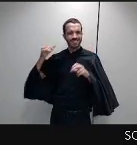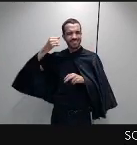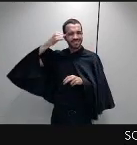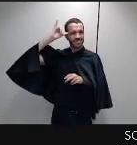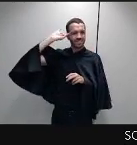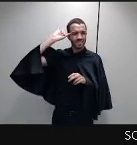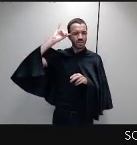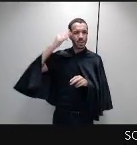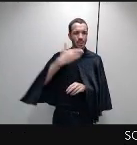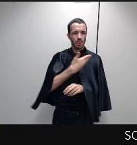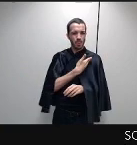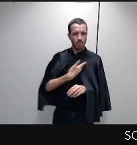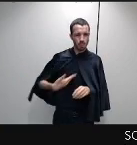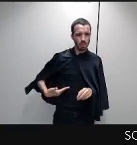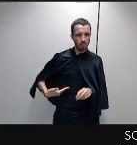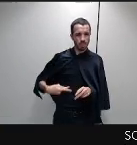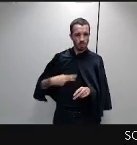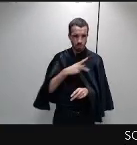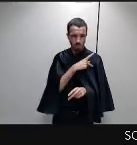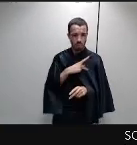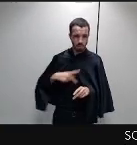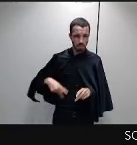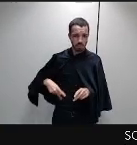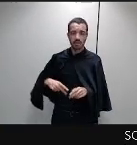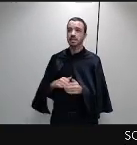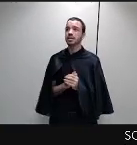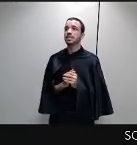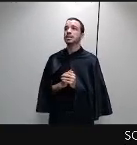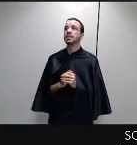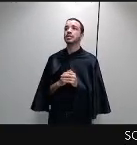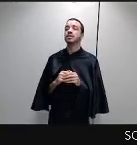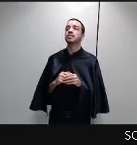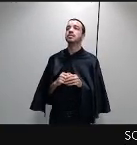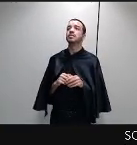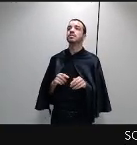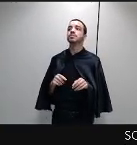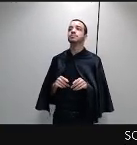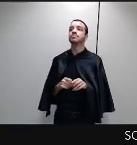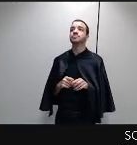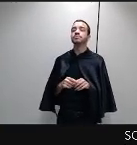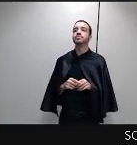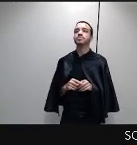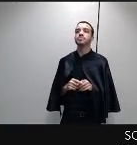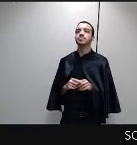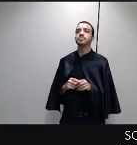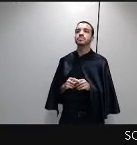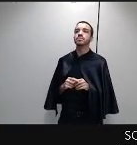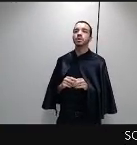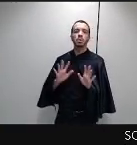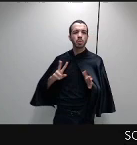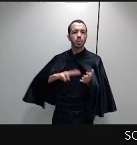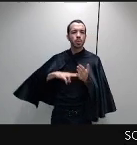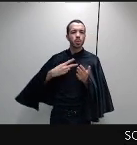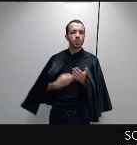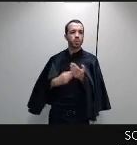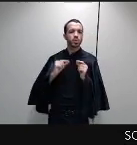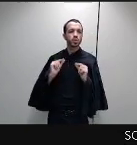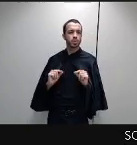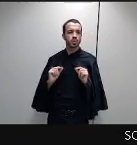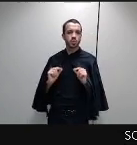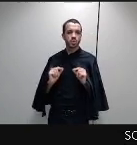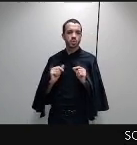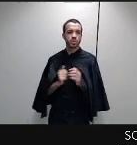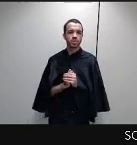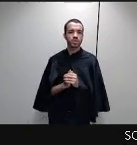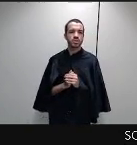completada a hipótese fática na pág seja a verdadeira escolha ou seja para participar de uma